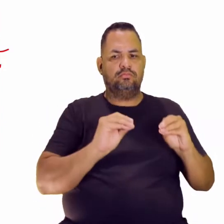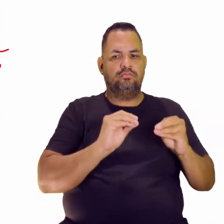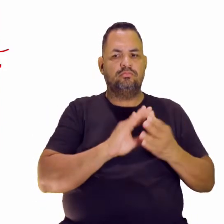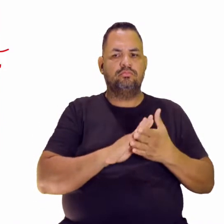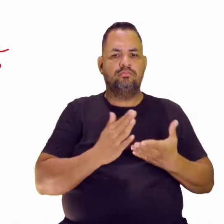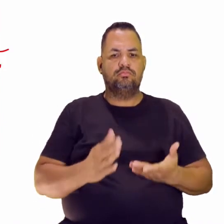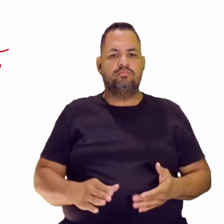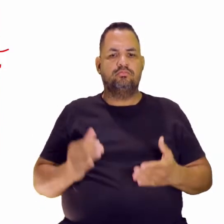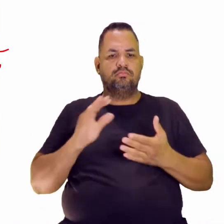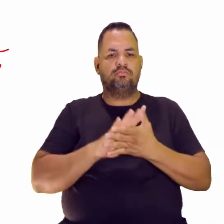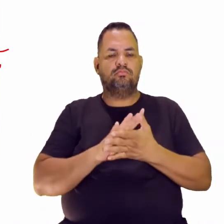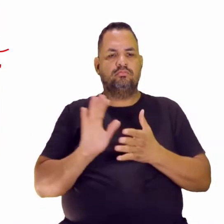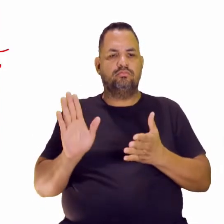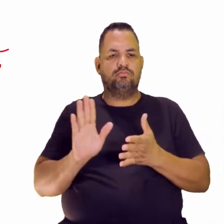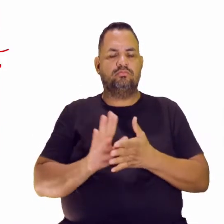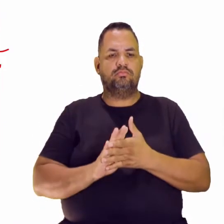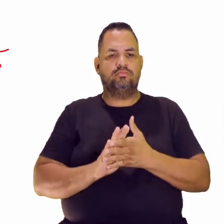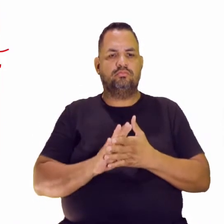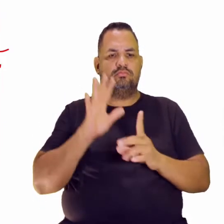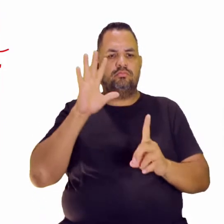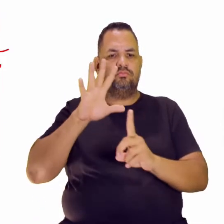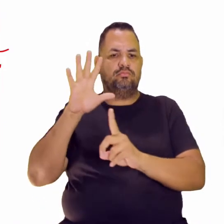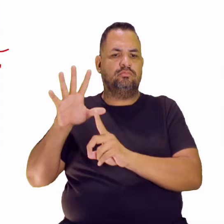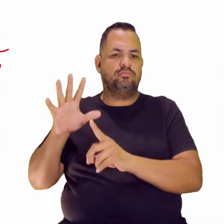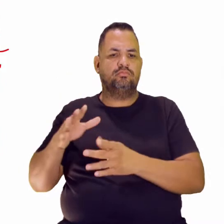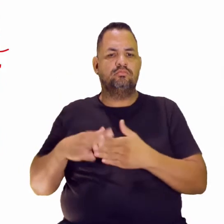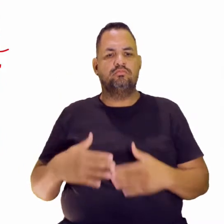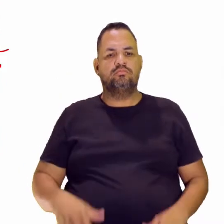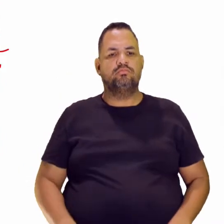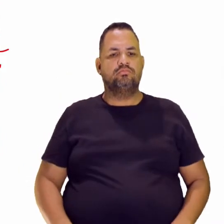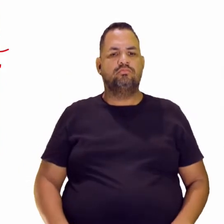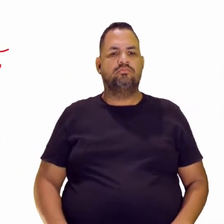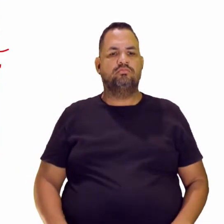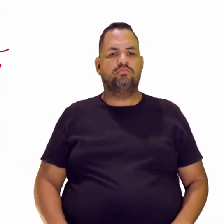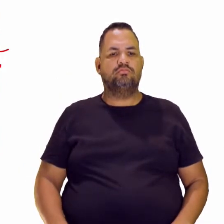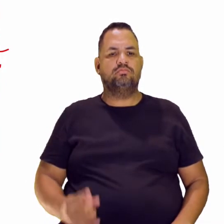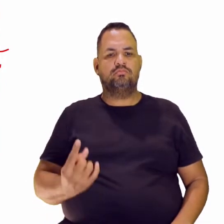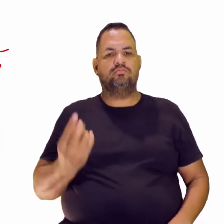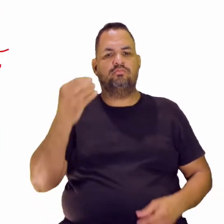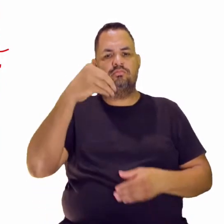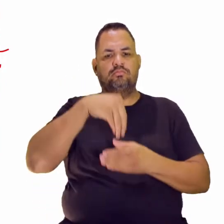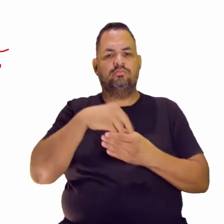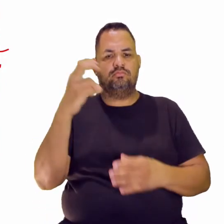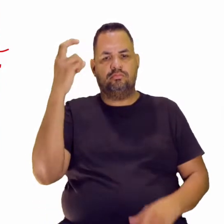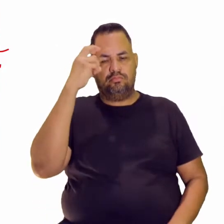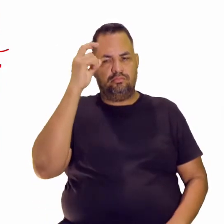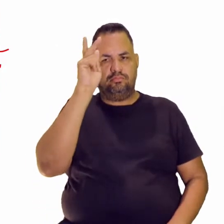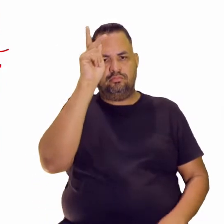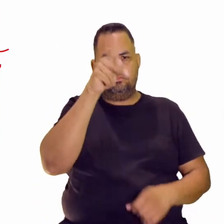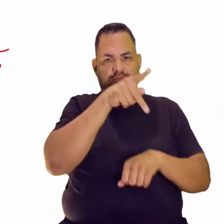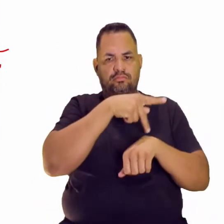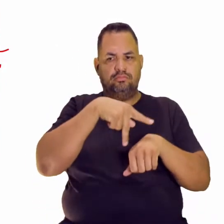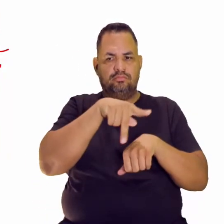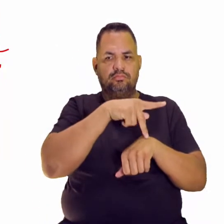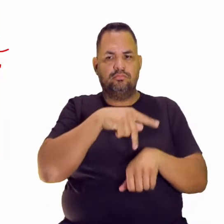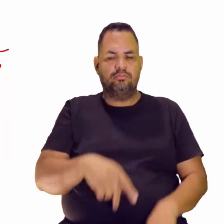eles influenciaram muito na nossa cultura, no nosso país.